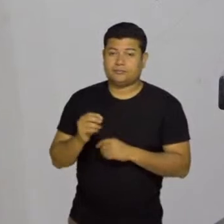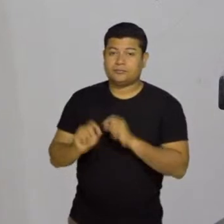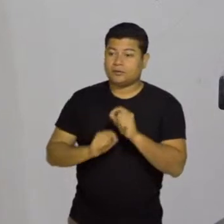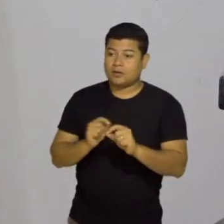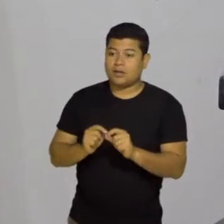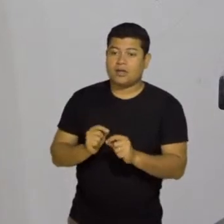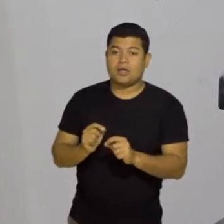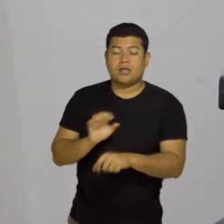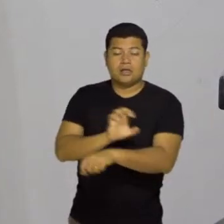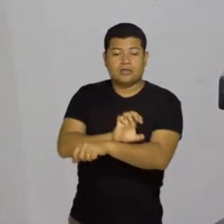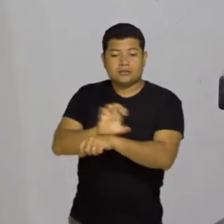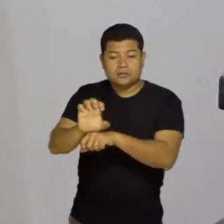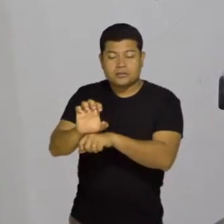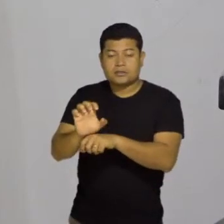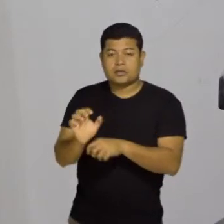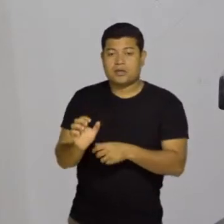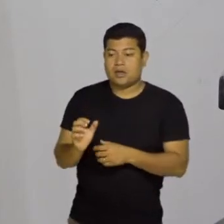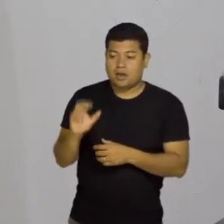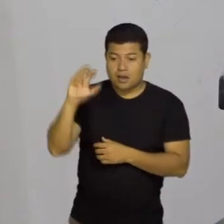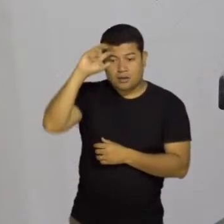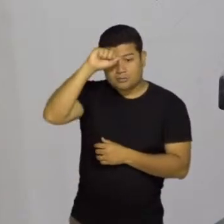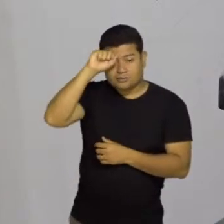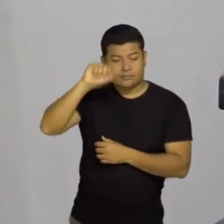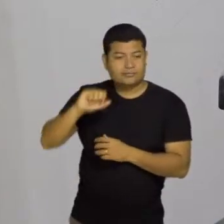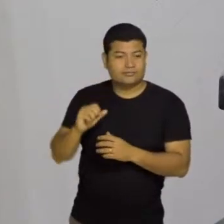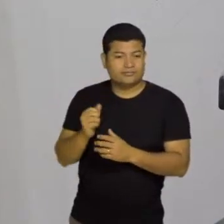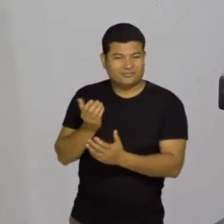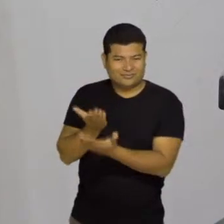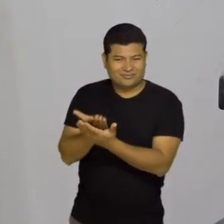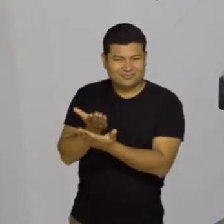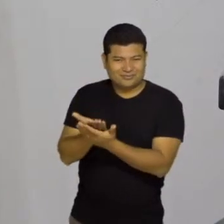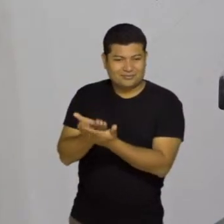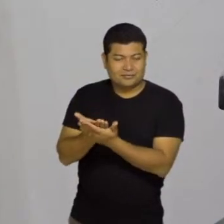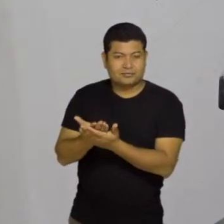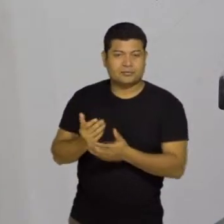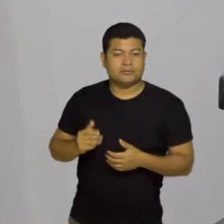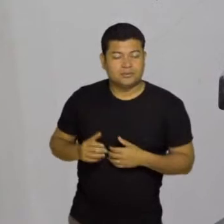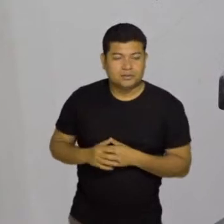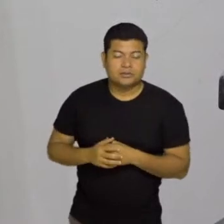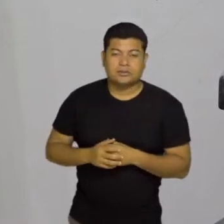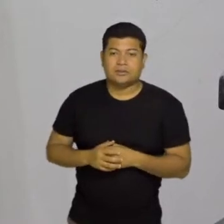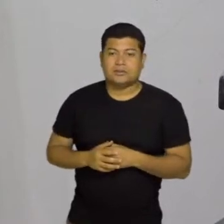e estagiários da Grande Florianópolis, definitivamente. Mas,